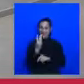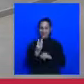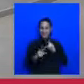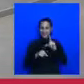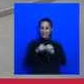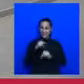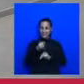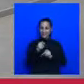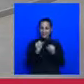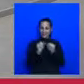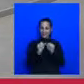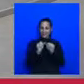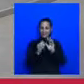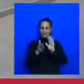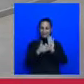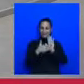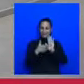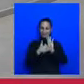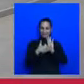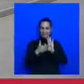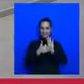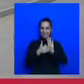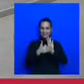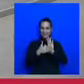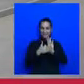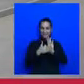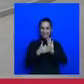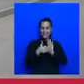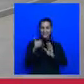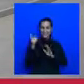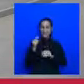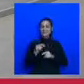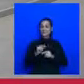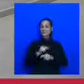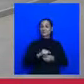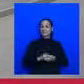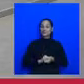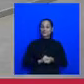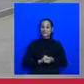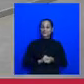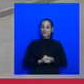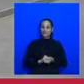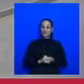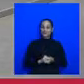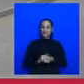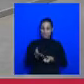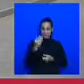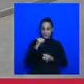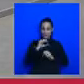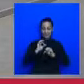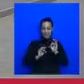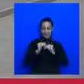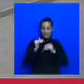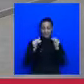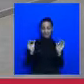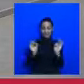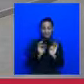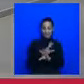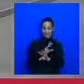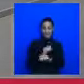você apostar e arriscar a sorte. Muito bem, vamos lá. Procedimento